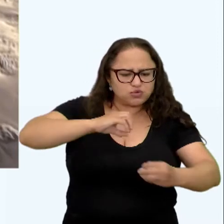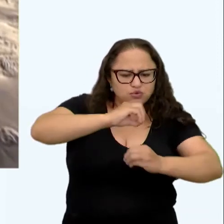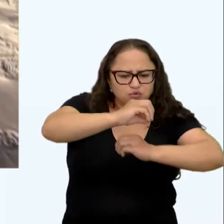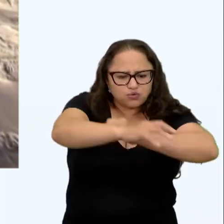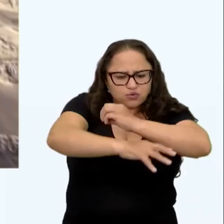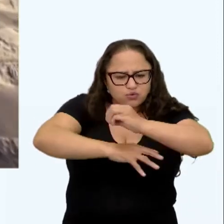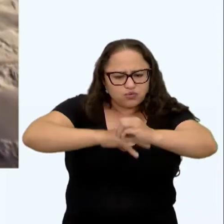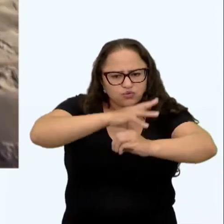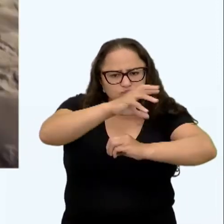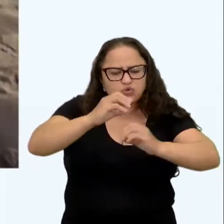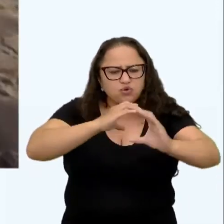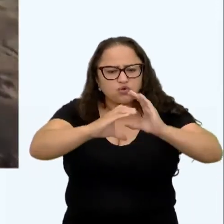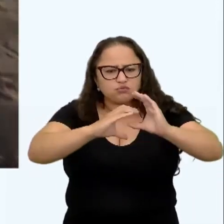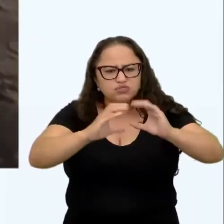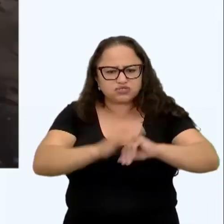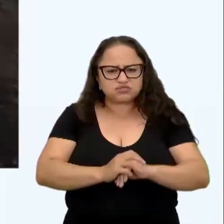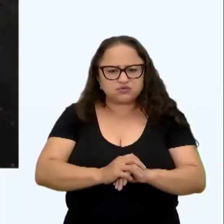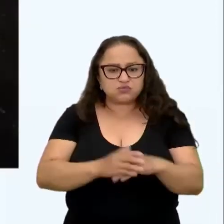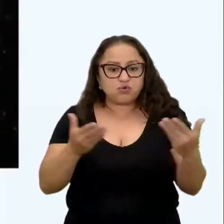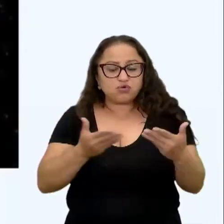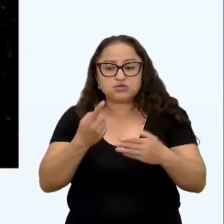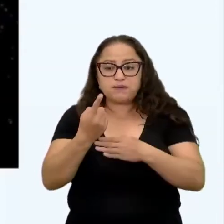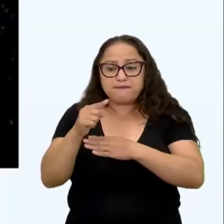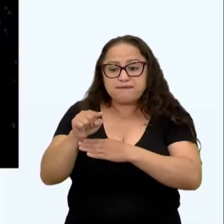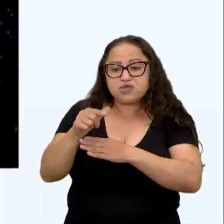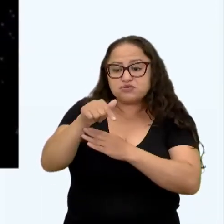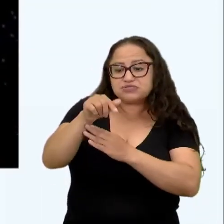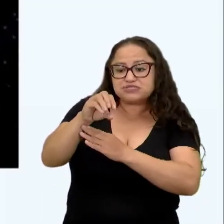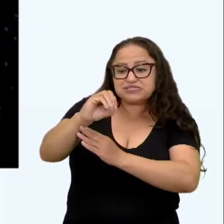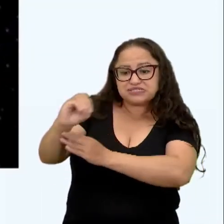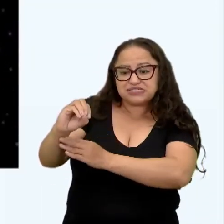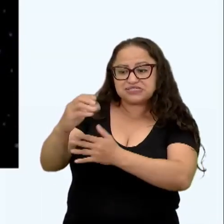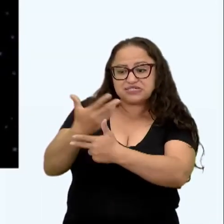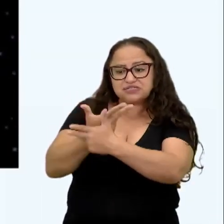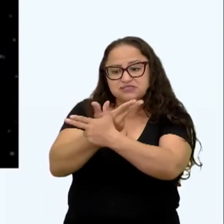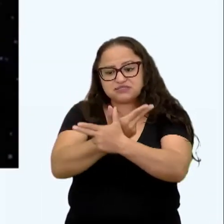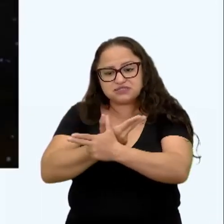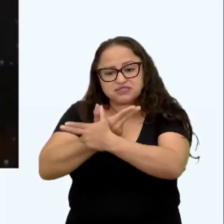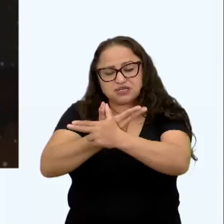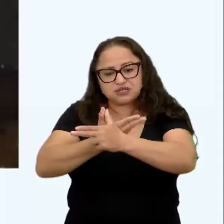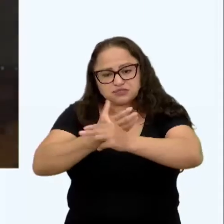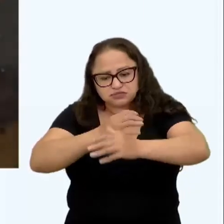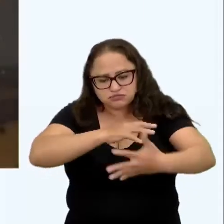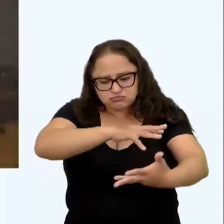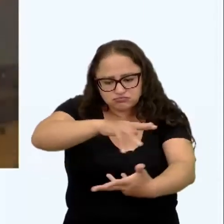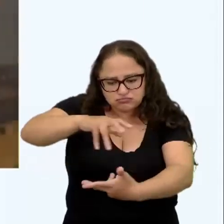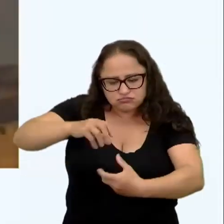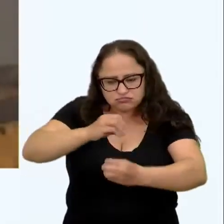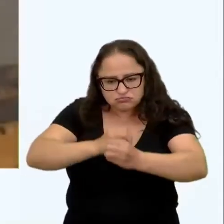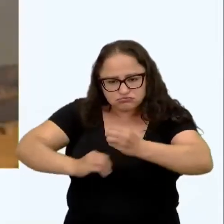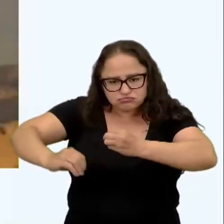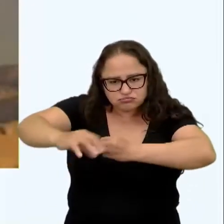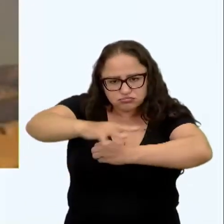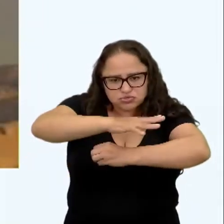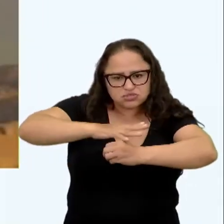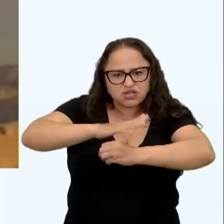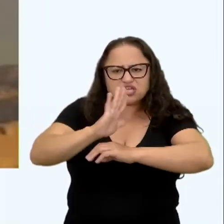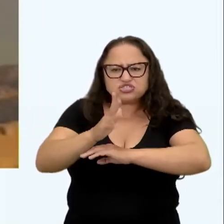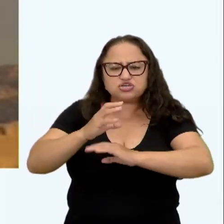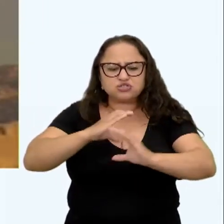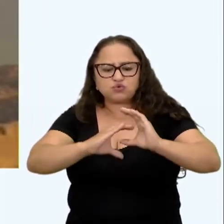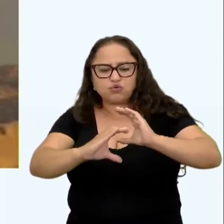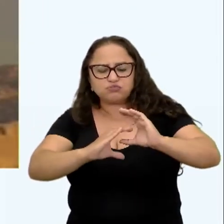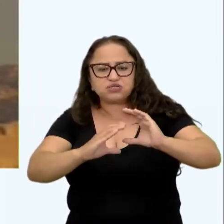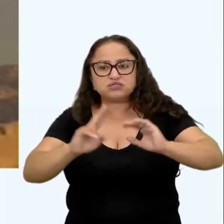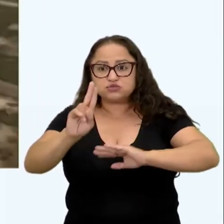still communicate with. Existem atualmente 1.700 satélites em órbita da Terra. O número se refere aos satélites de